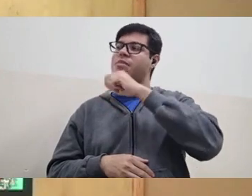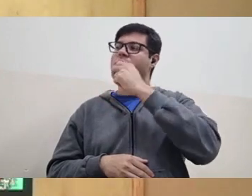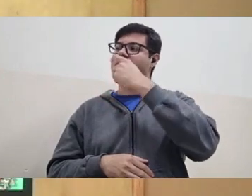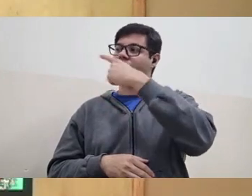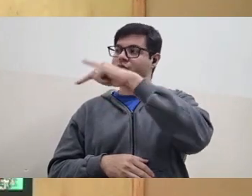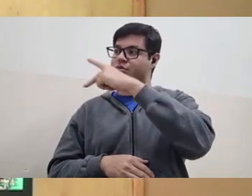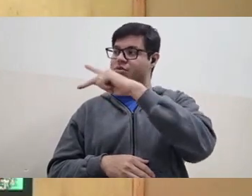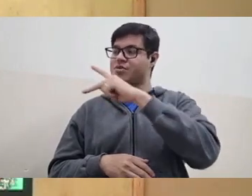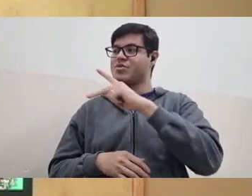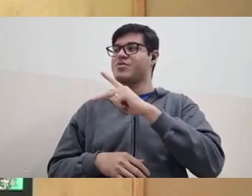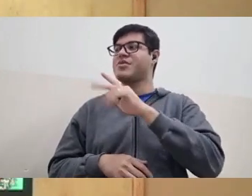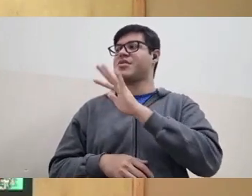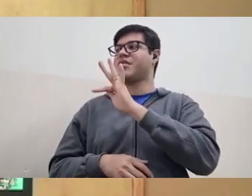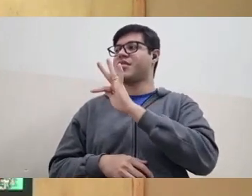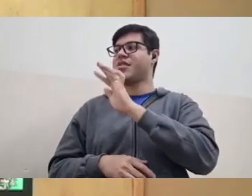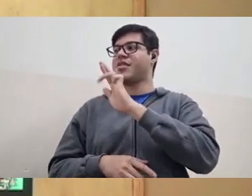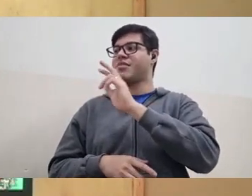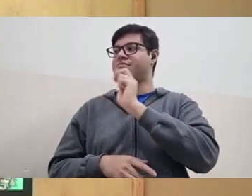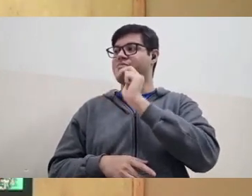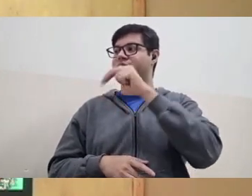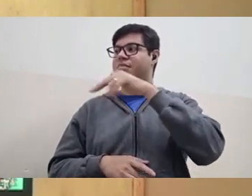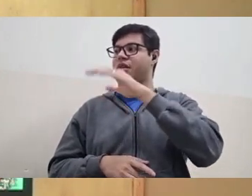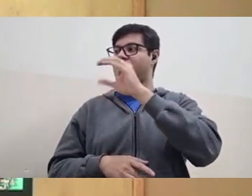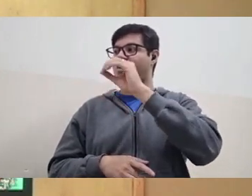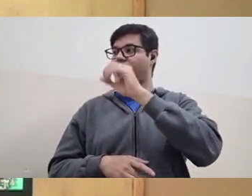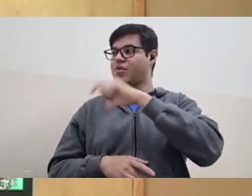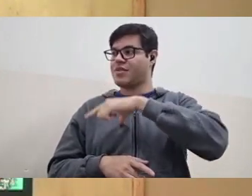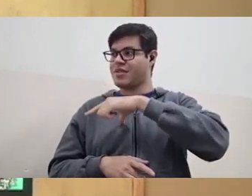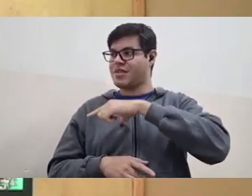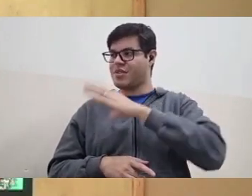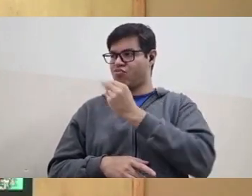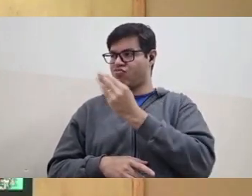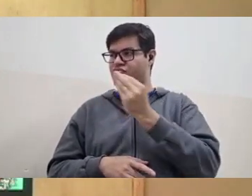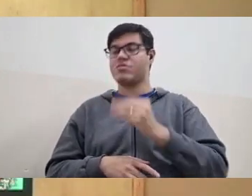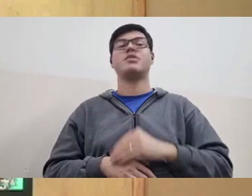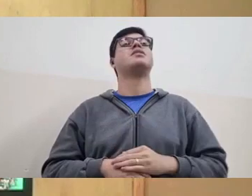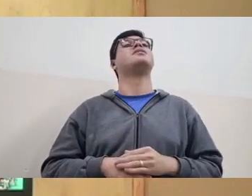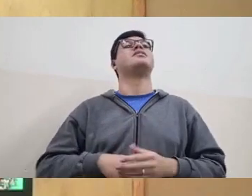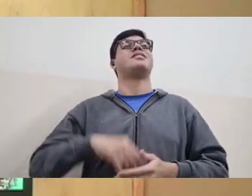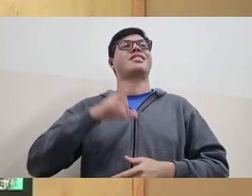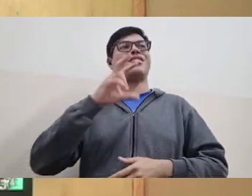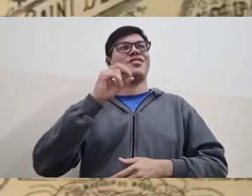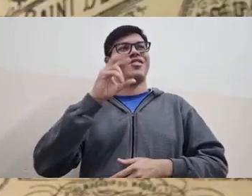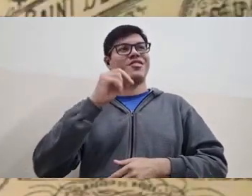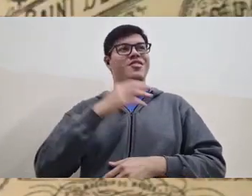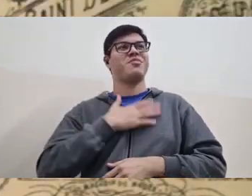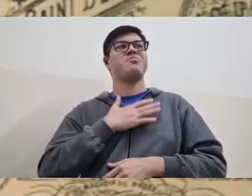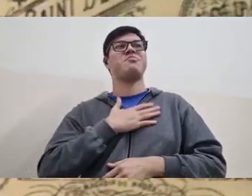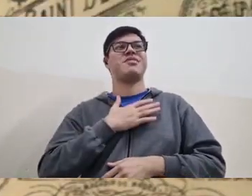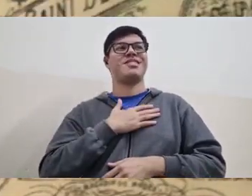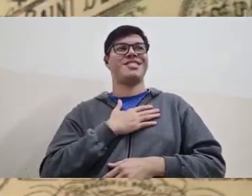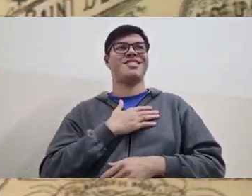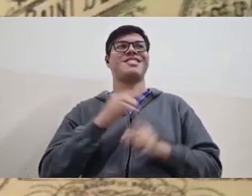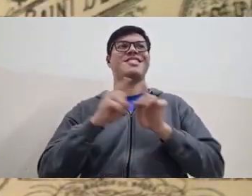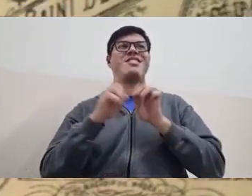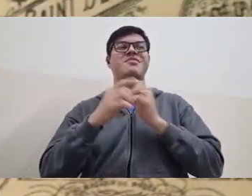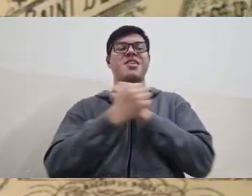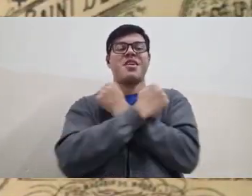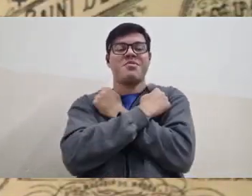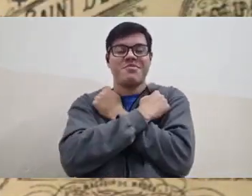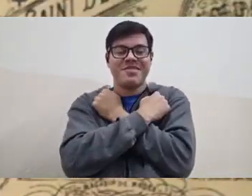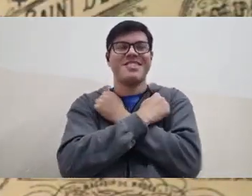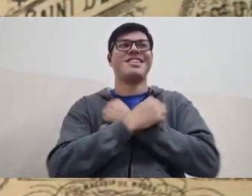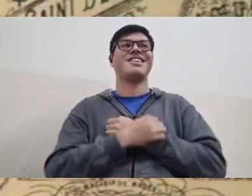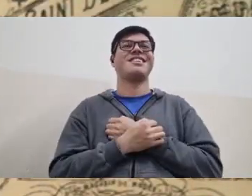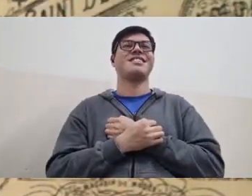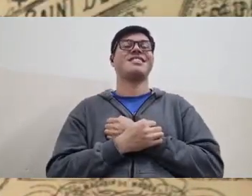Franco lá no Belvedere. Tem. Um abraço pro meu avô também. Como é que eu chamo o seu avô? Antônio Franco. Ele vai assistir depois, vai